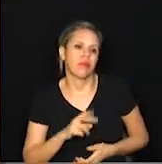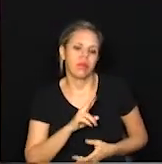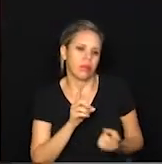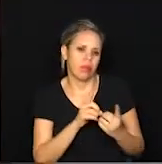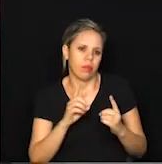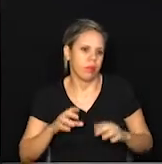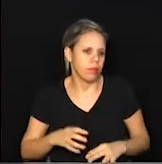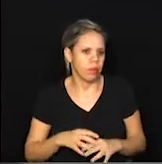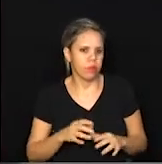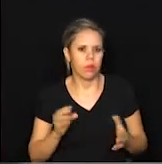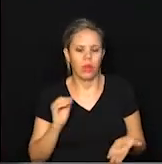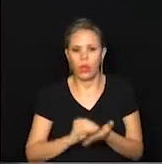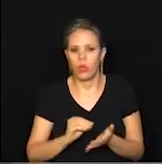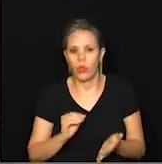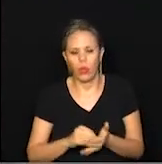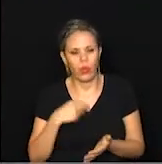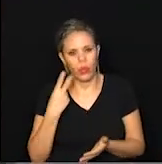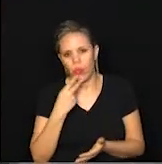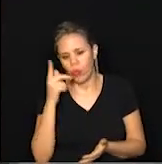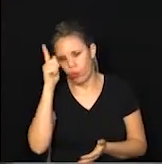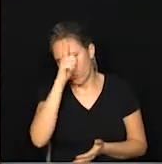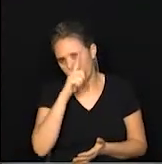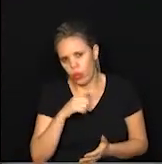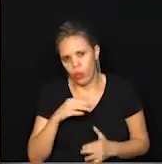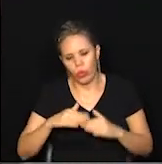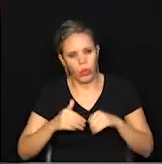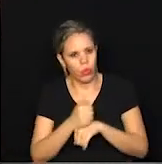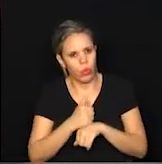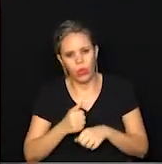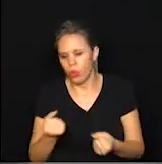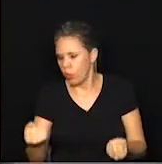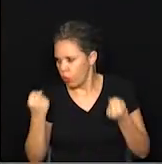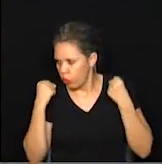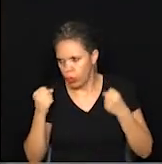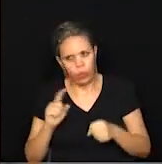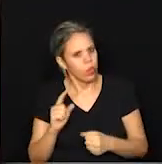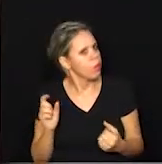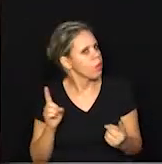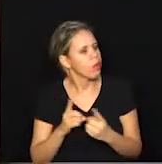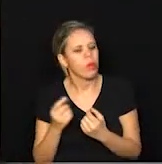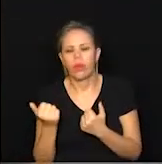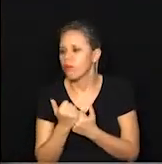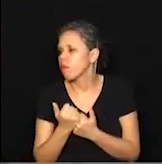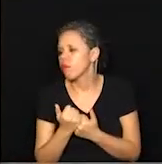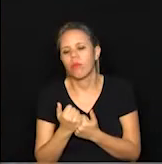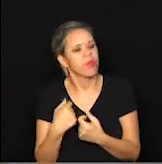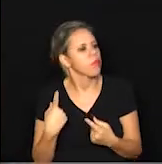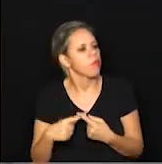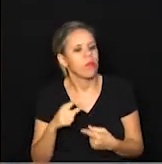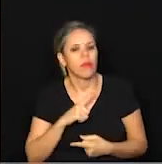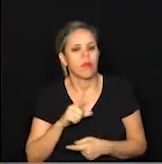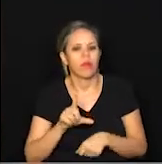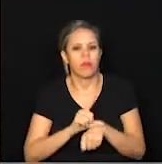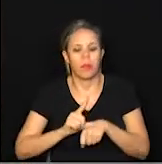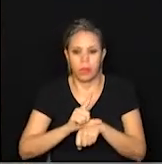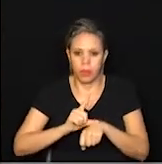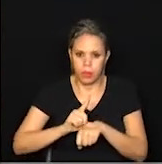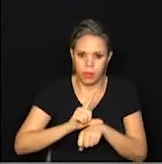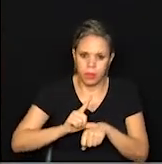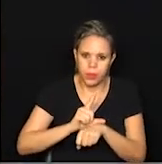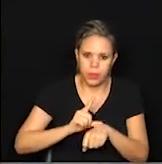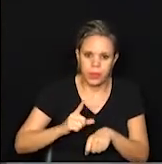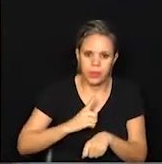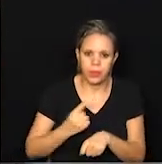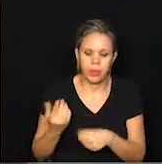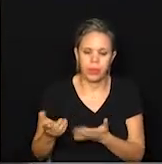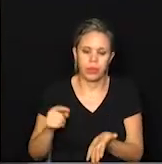não atende à lacuna que o vereador Peta falou dos profissionais de educação física. mesmo porque a gente tem até uma legislação, eu tinha aqui